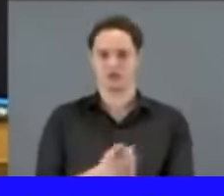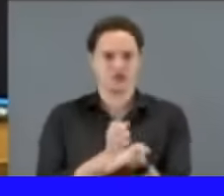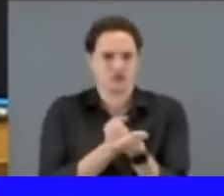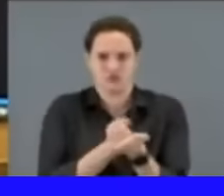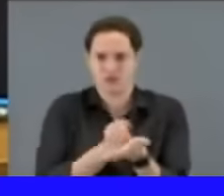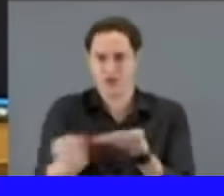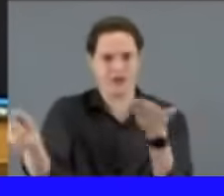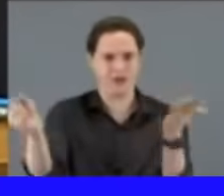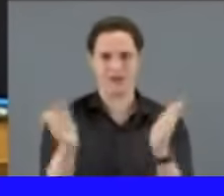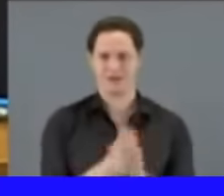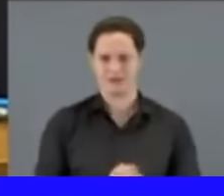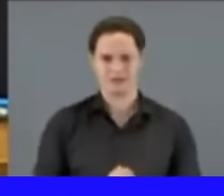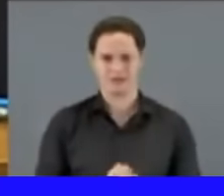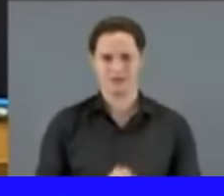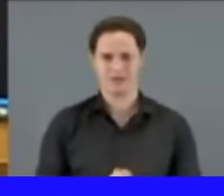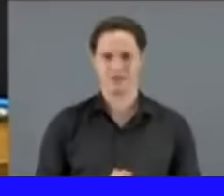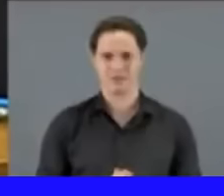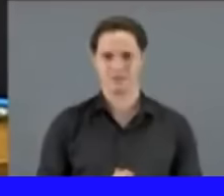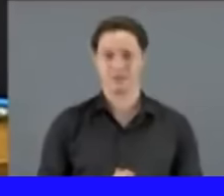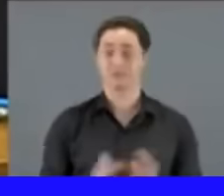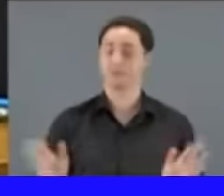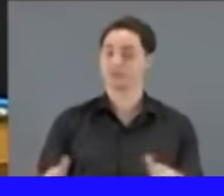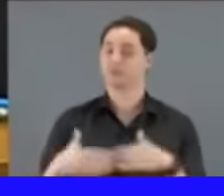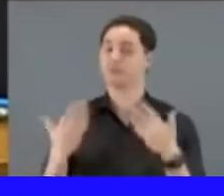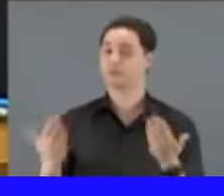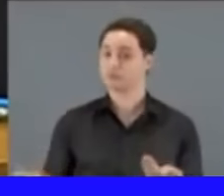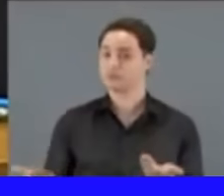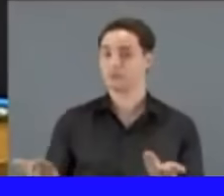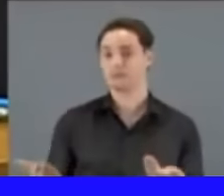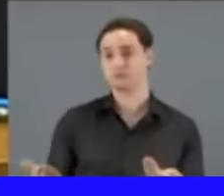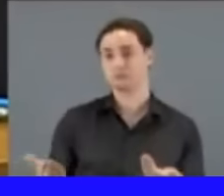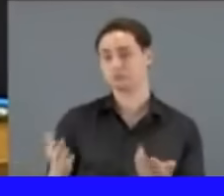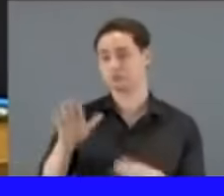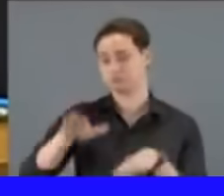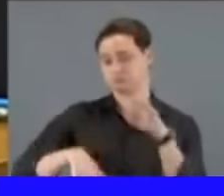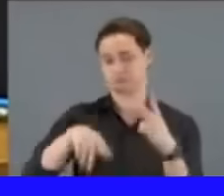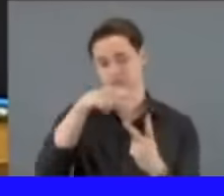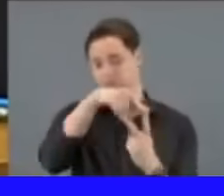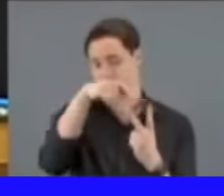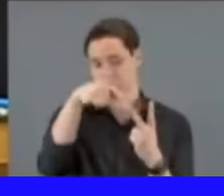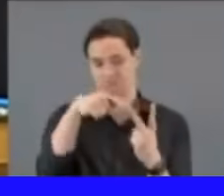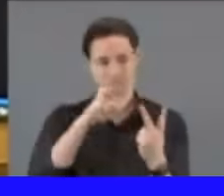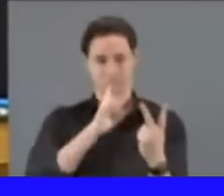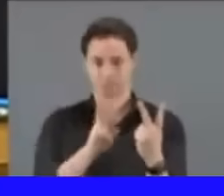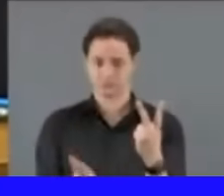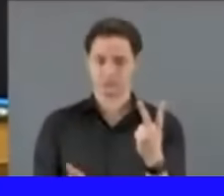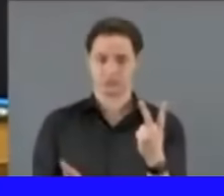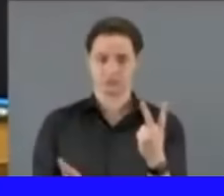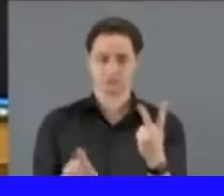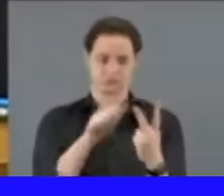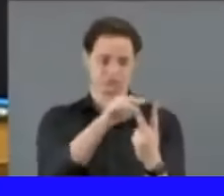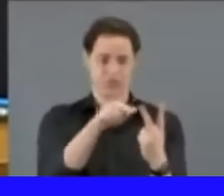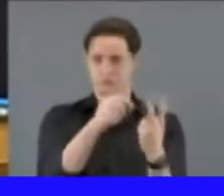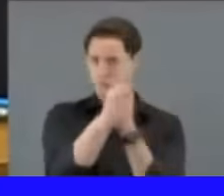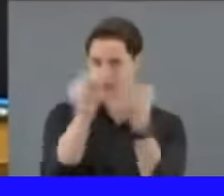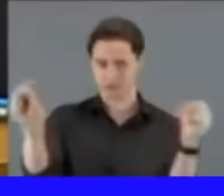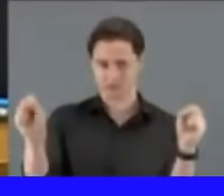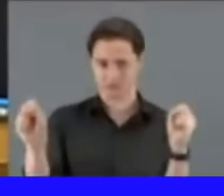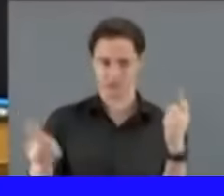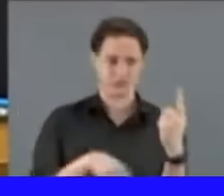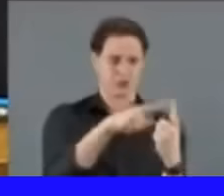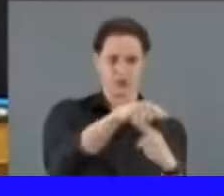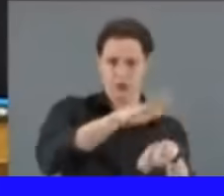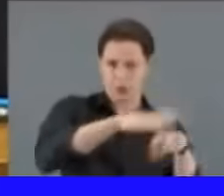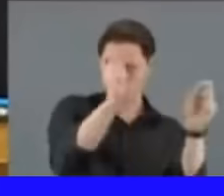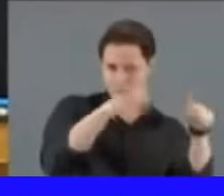ao léu. Então só pode ter duas, ou só pode ter uma das duas. As duas é impossível. Não pode ser